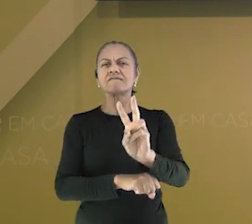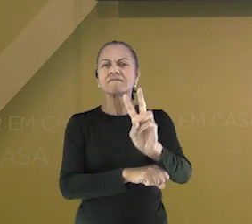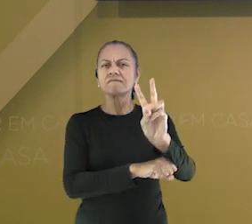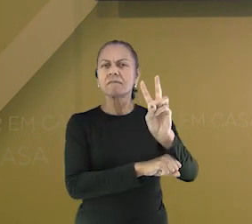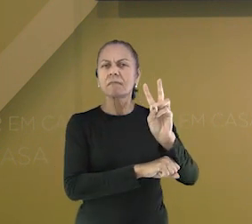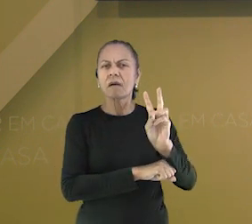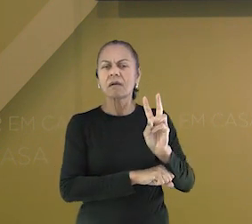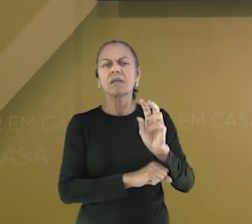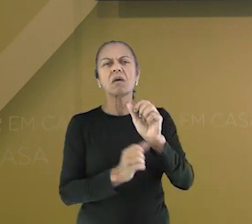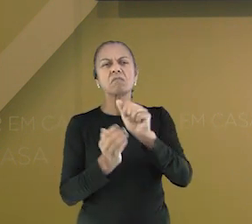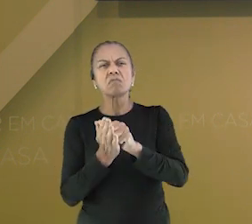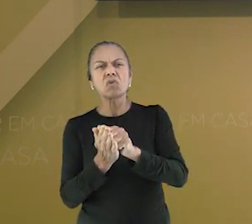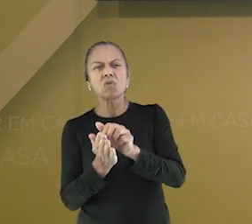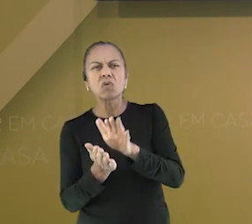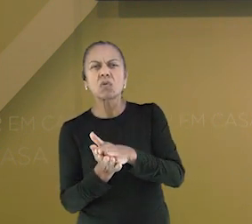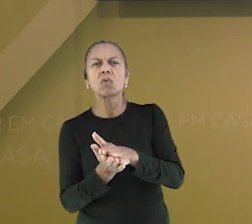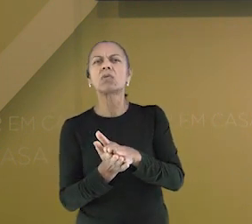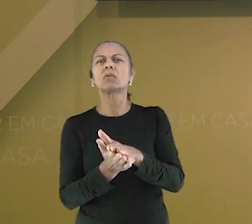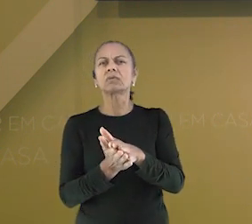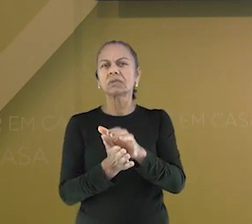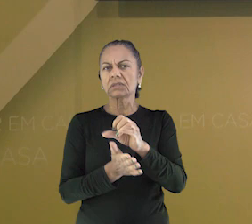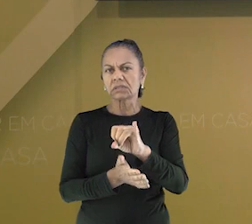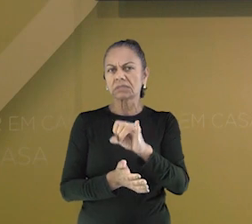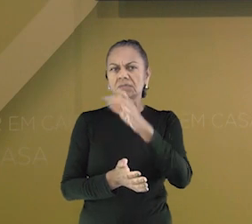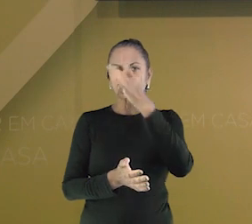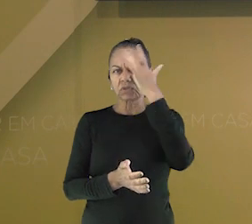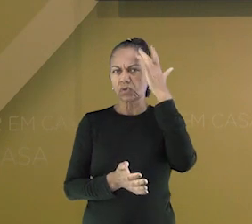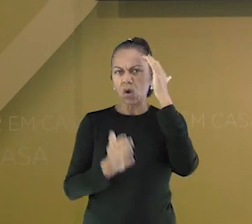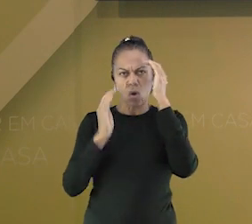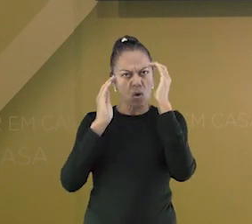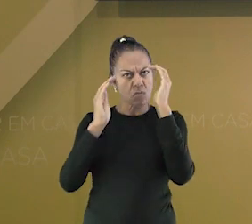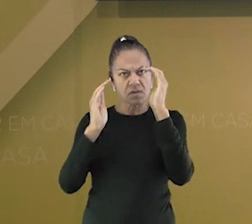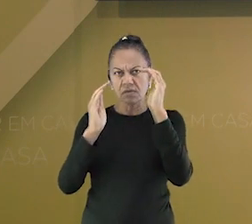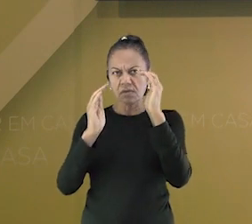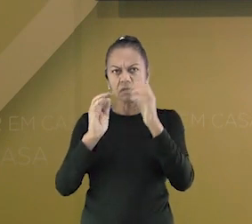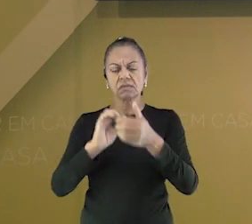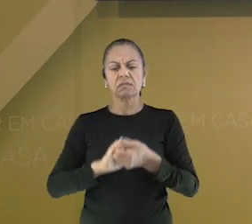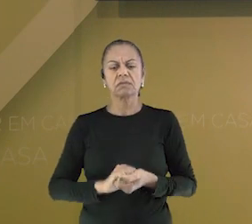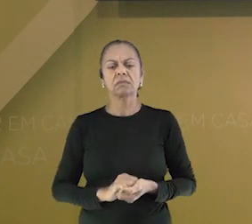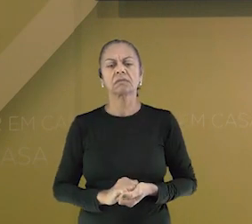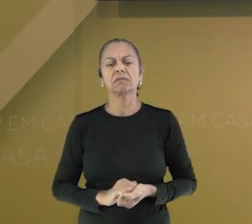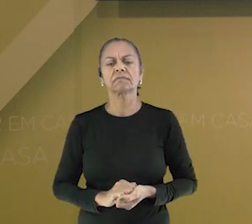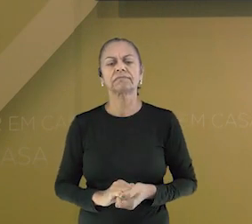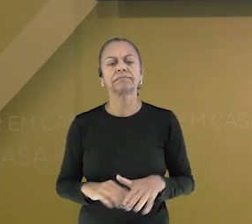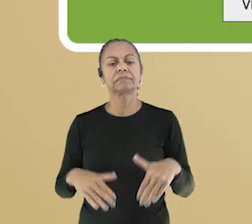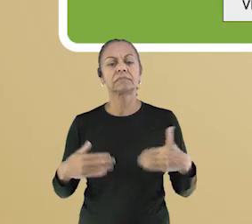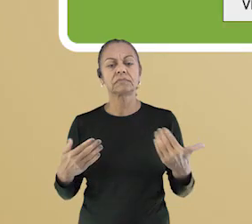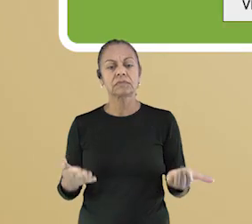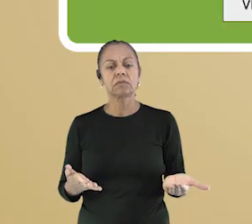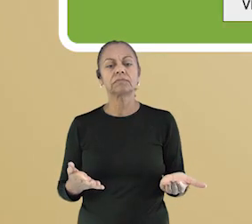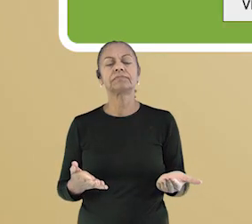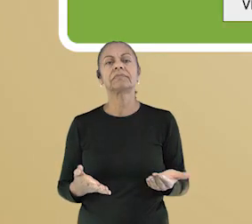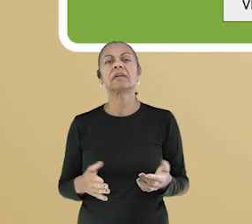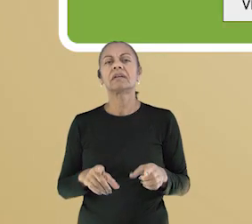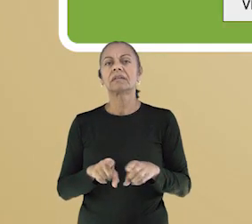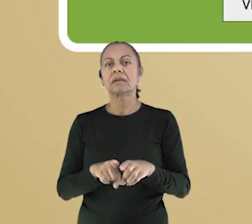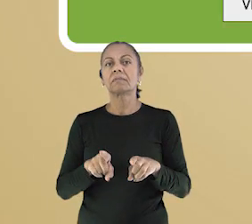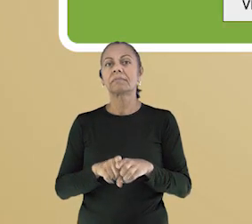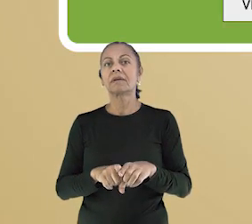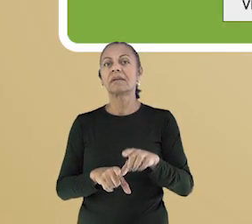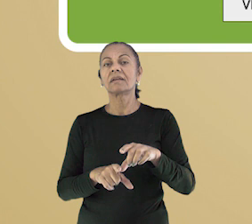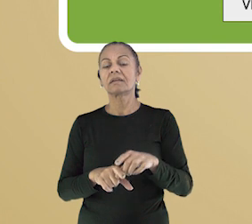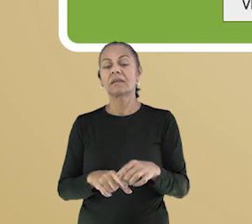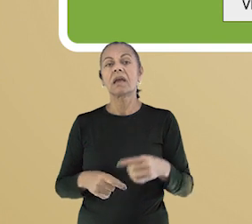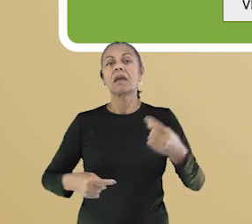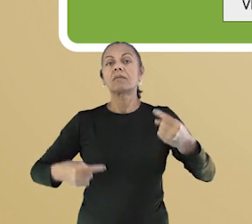a fiscalização e a punição adequada para aqueles que não as cumprirem. Outra iniciativa passa